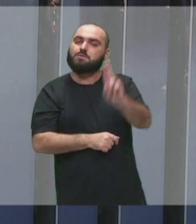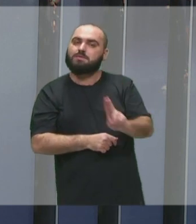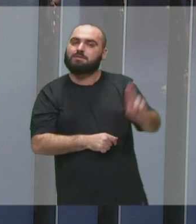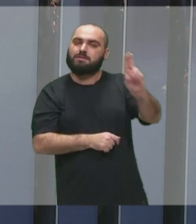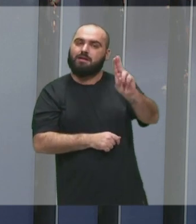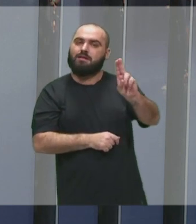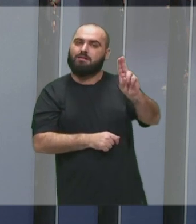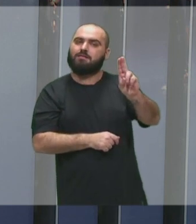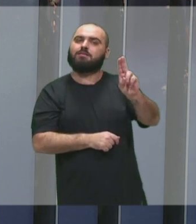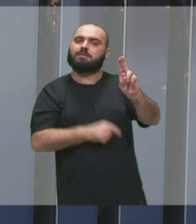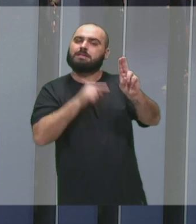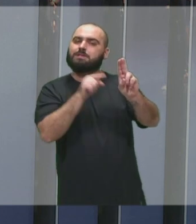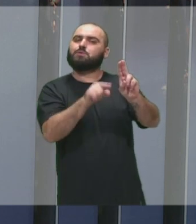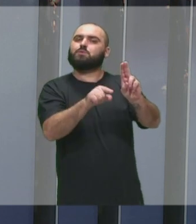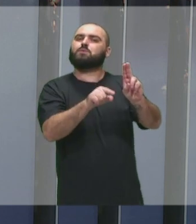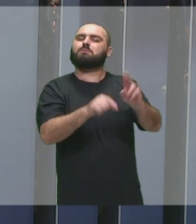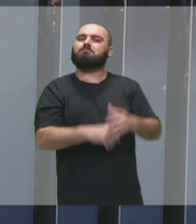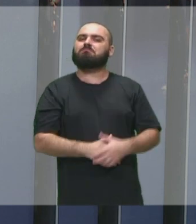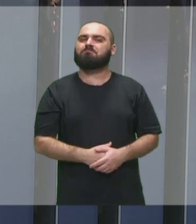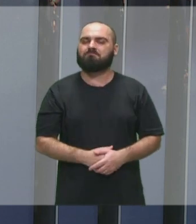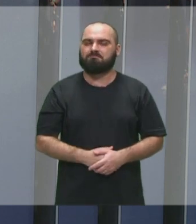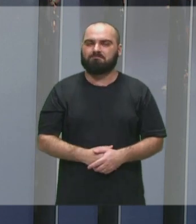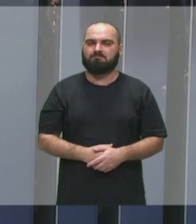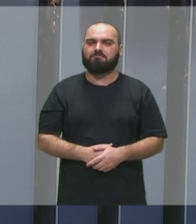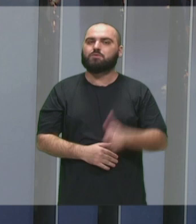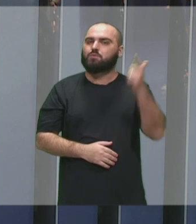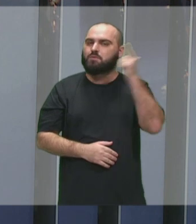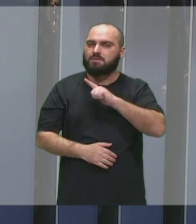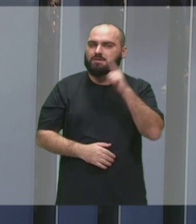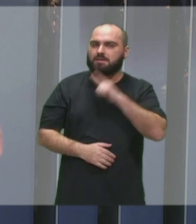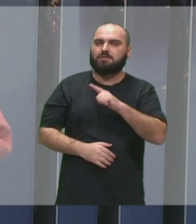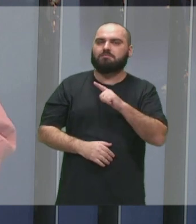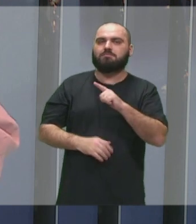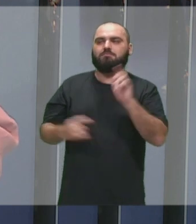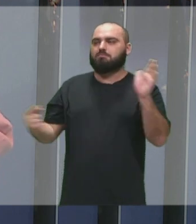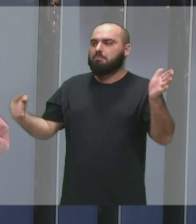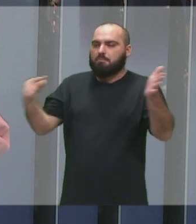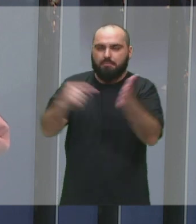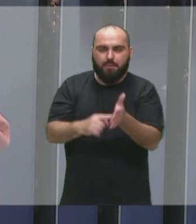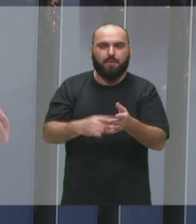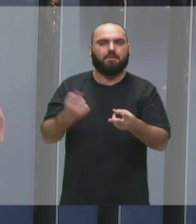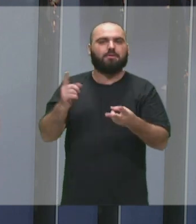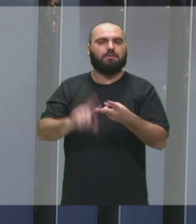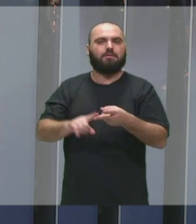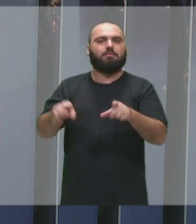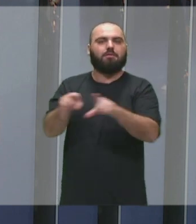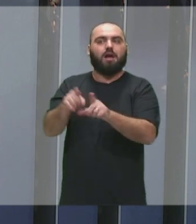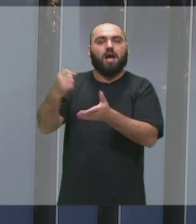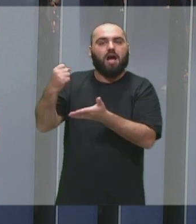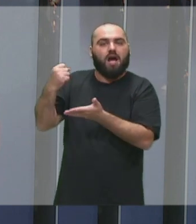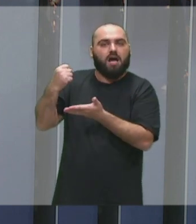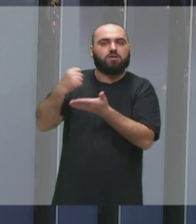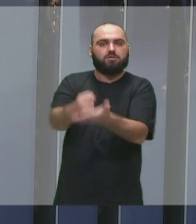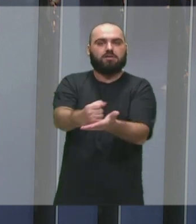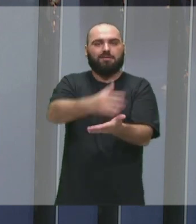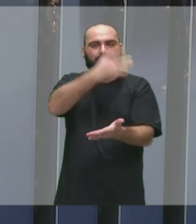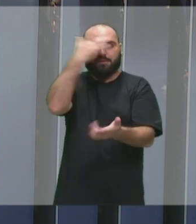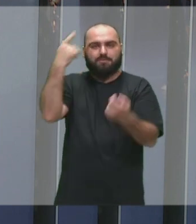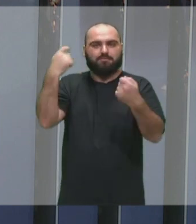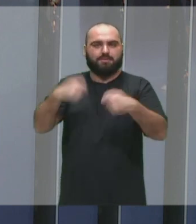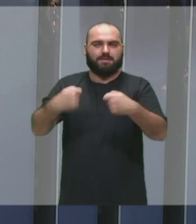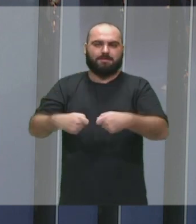dessa informação para também denunciar e também ajudar quem passa por